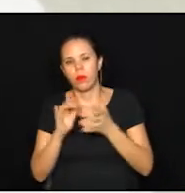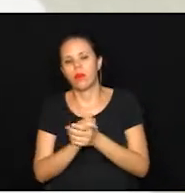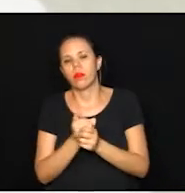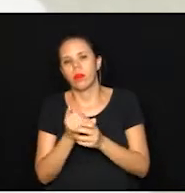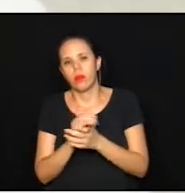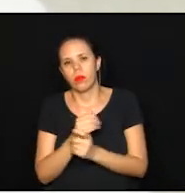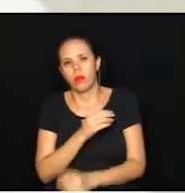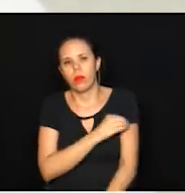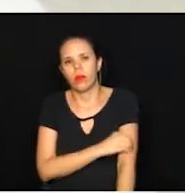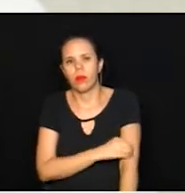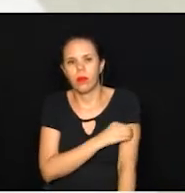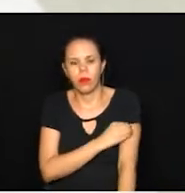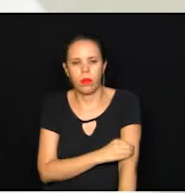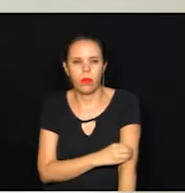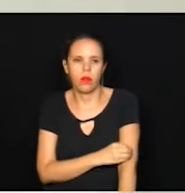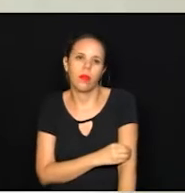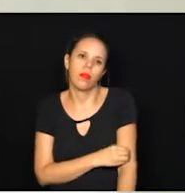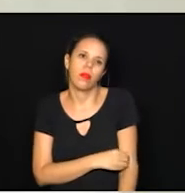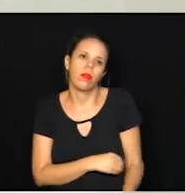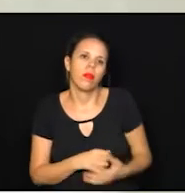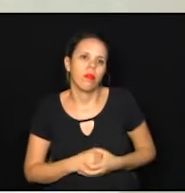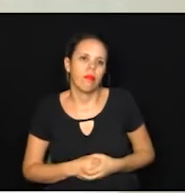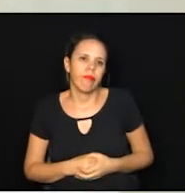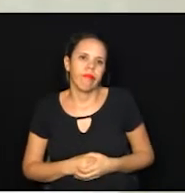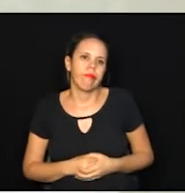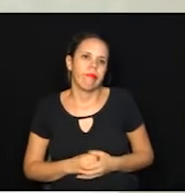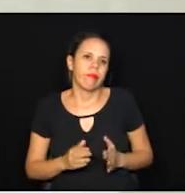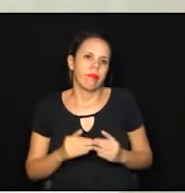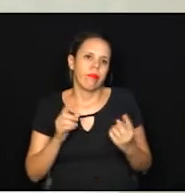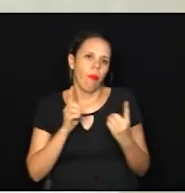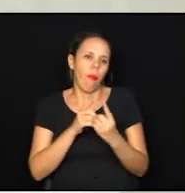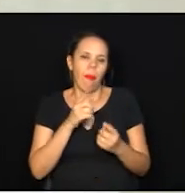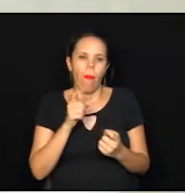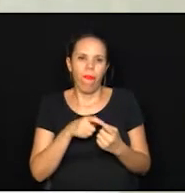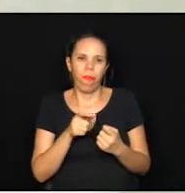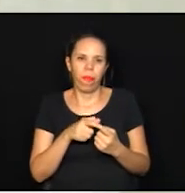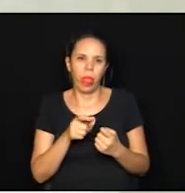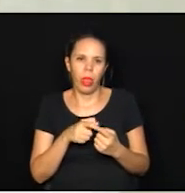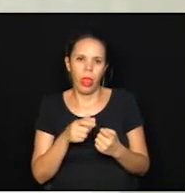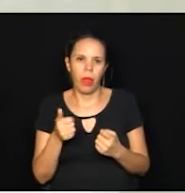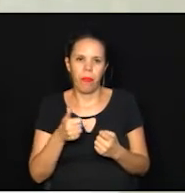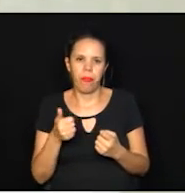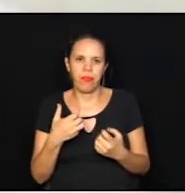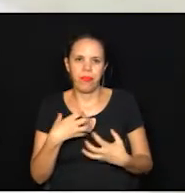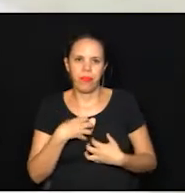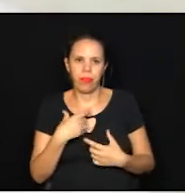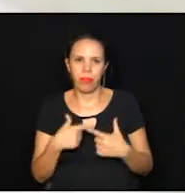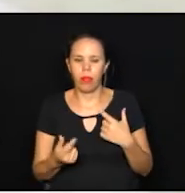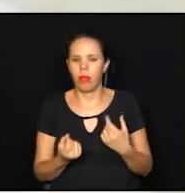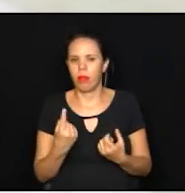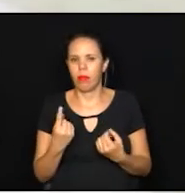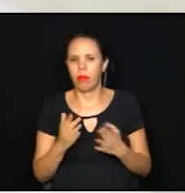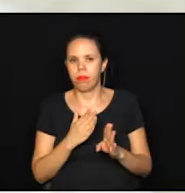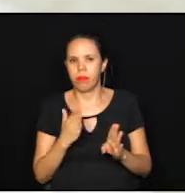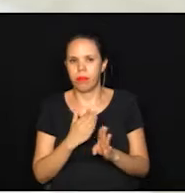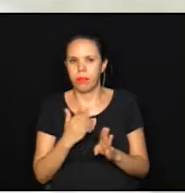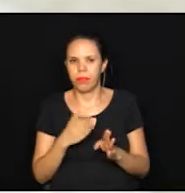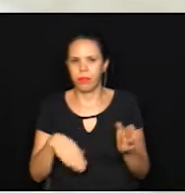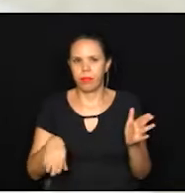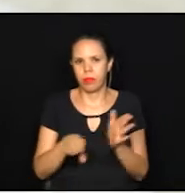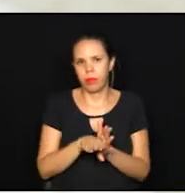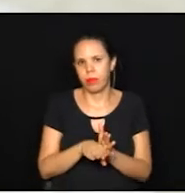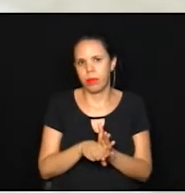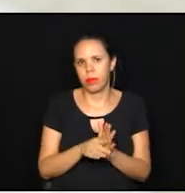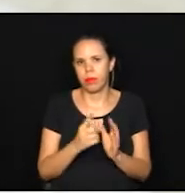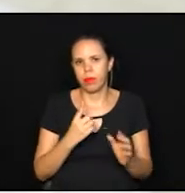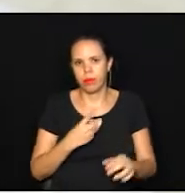álcool gel, lavar bem suas mãos, busque atendimento médico aos primeiros sintomas. E quem já chegou a